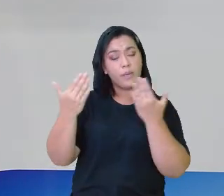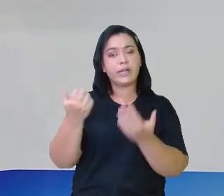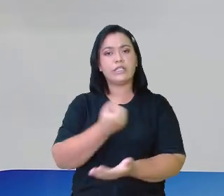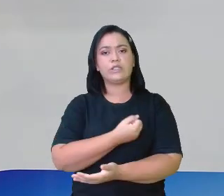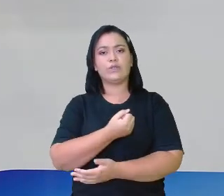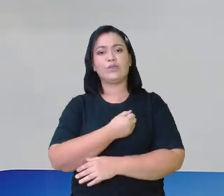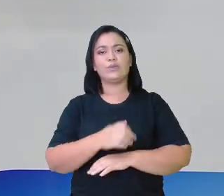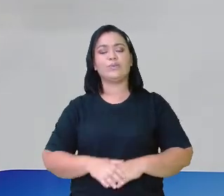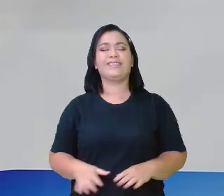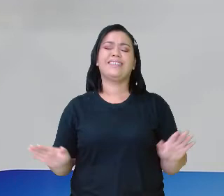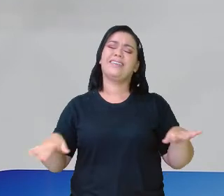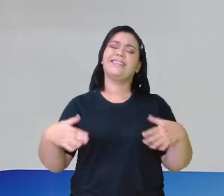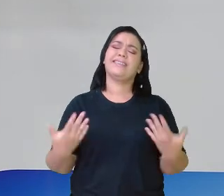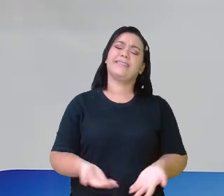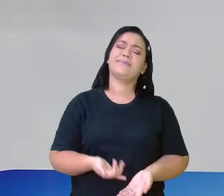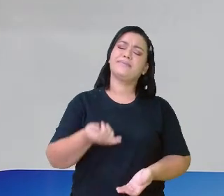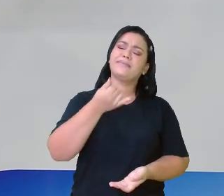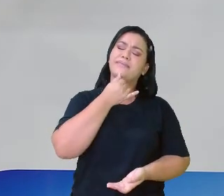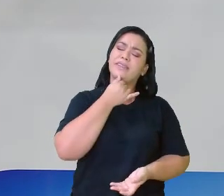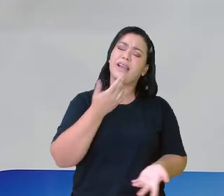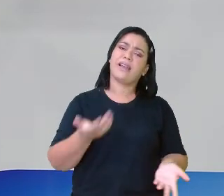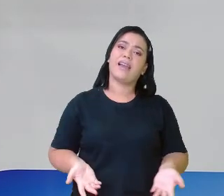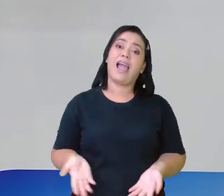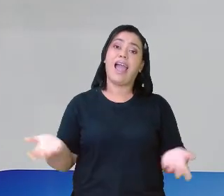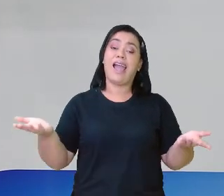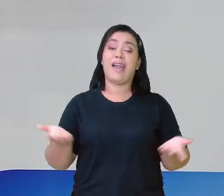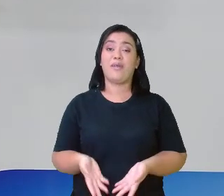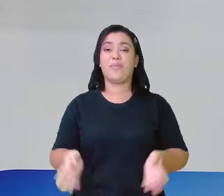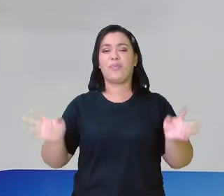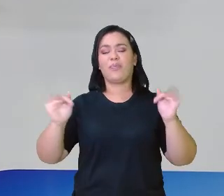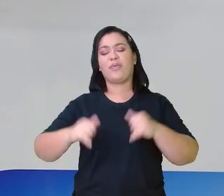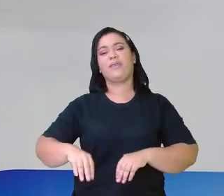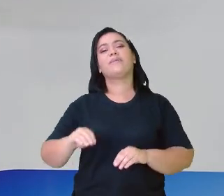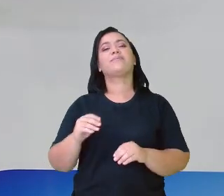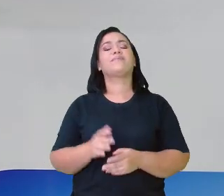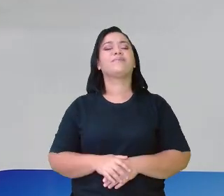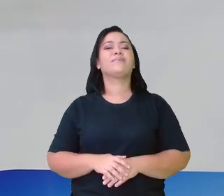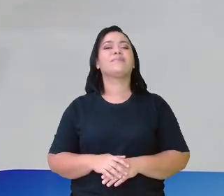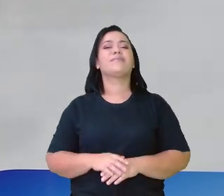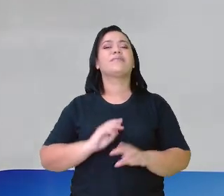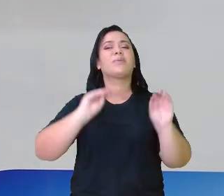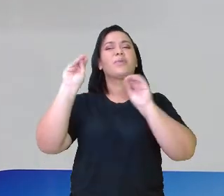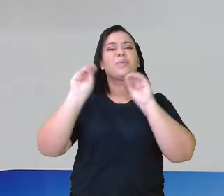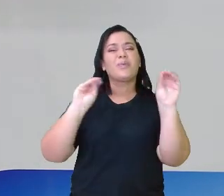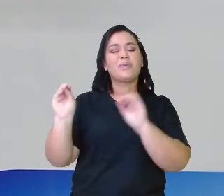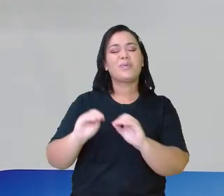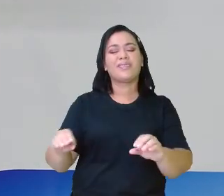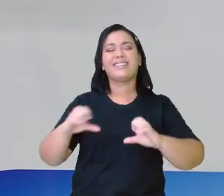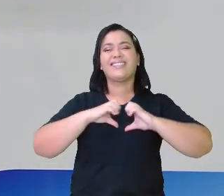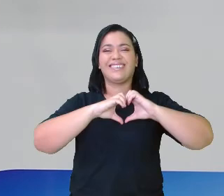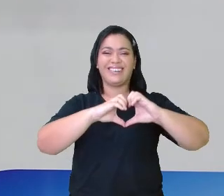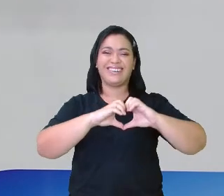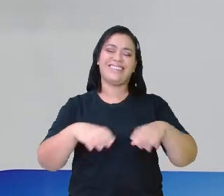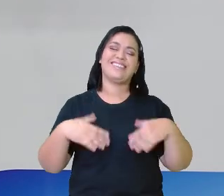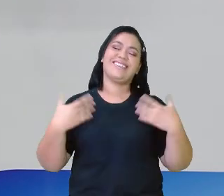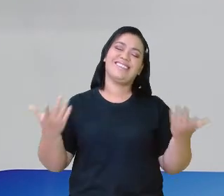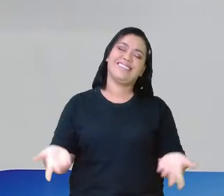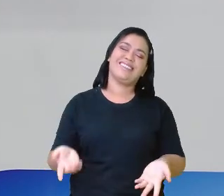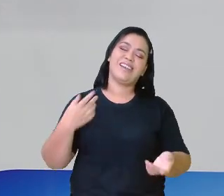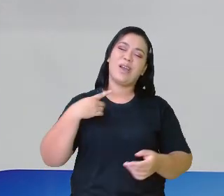números. Bem, minha gente, infelizmente eu tô por aqui. Deixando vocês, um cheiro grande no coração de vocês. E eu já